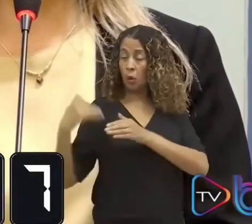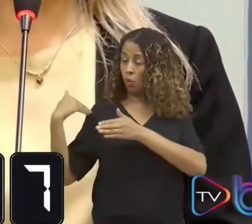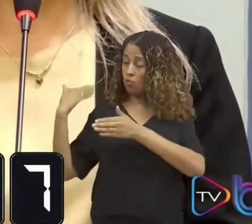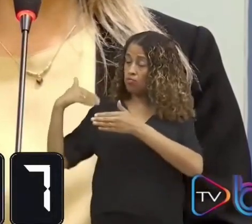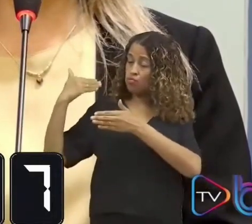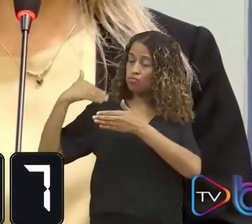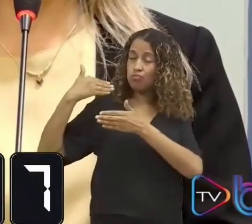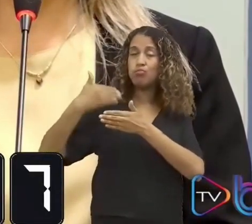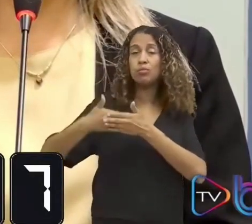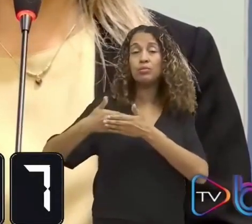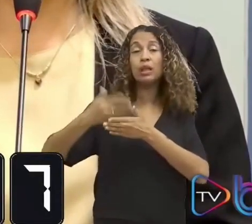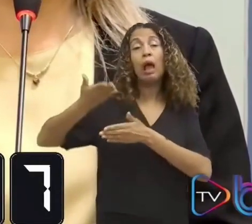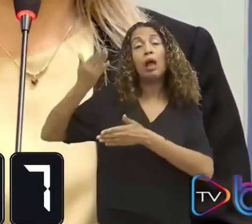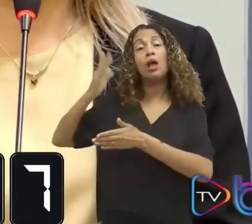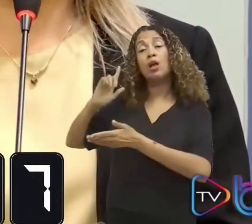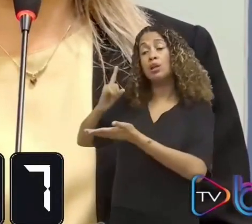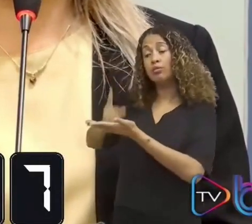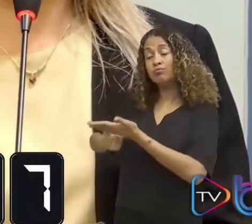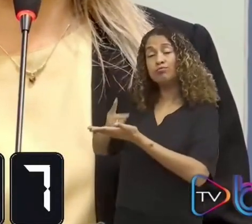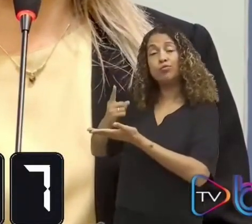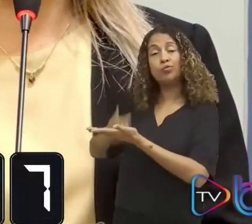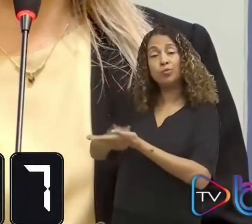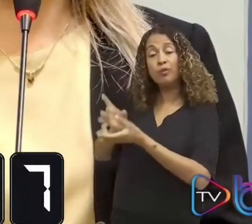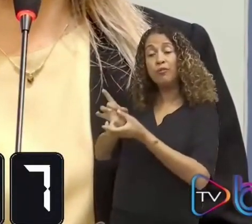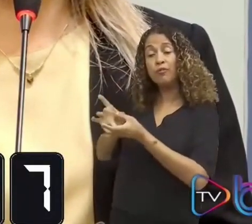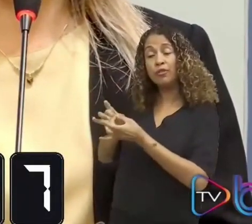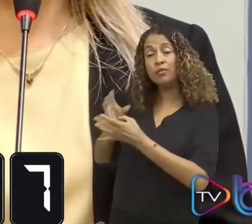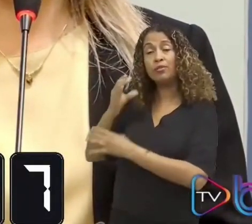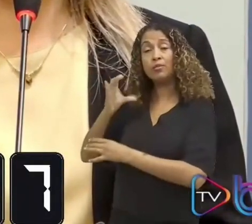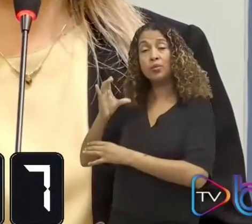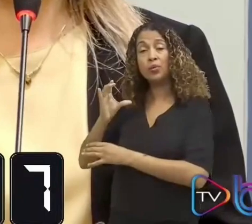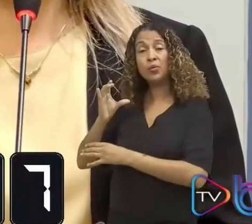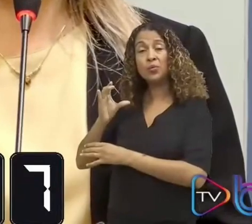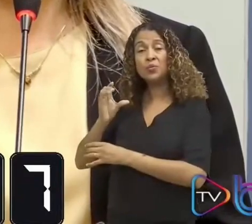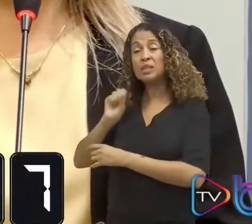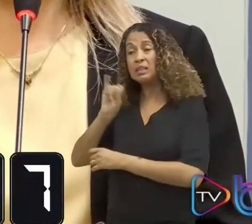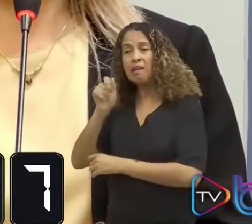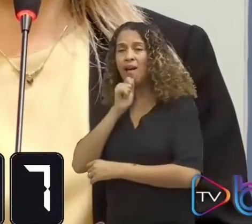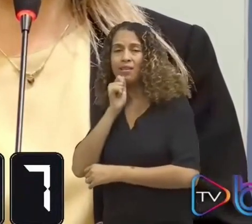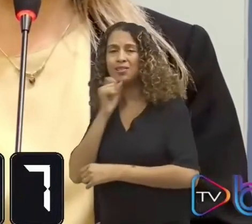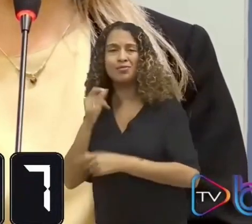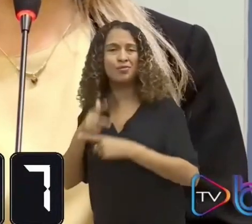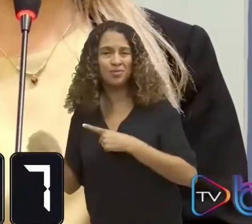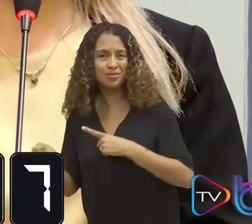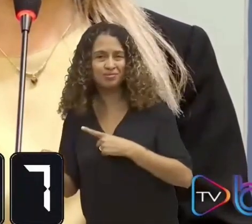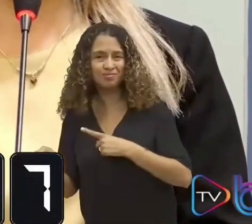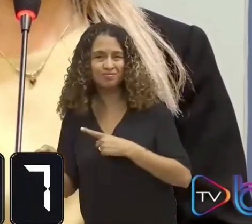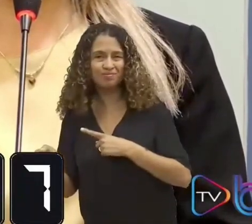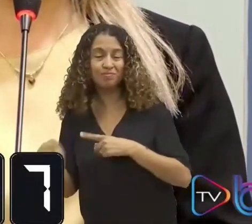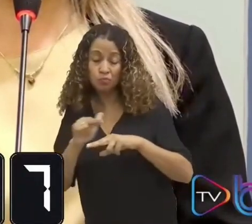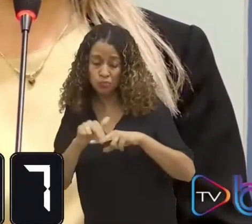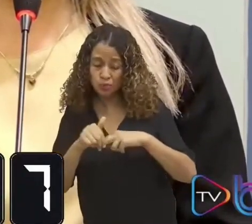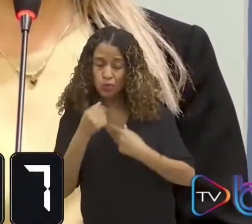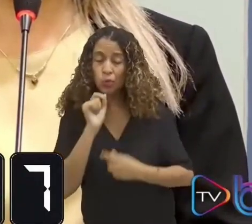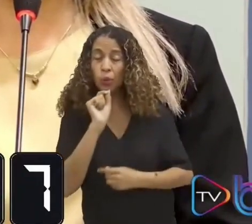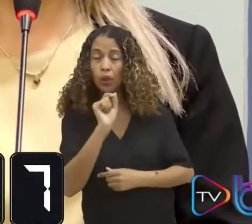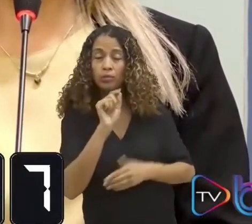já negociar a cidade de Camboriú antes mesmo de assumir. E eu falo, a transparência é